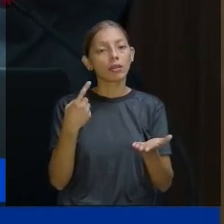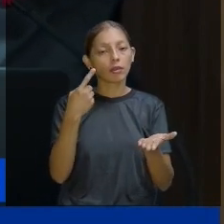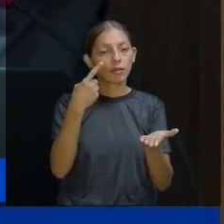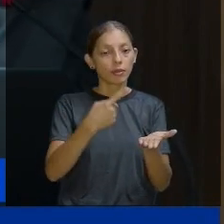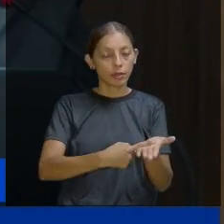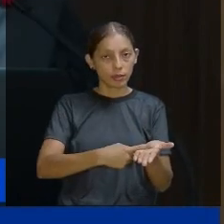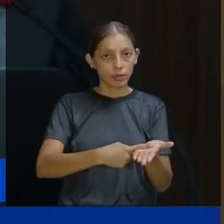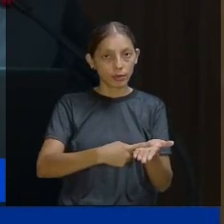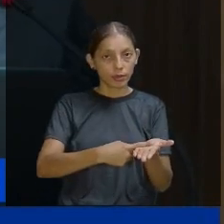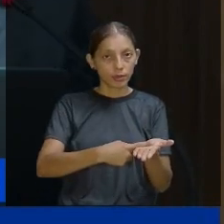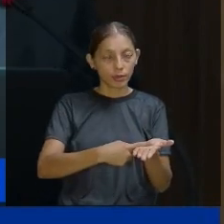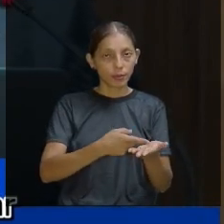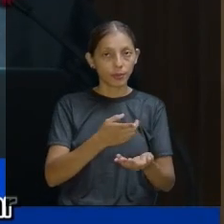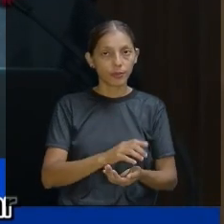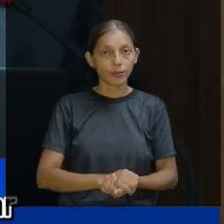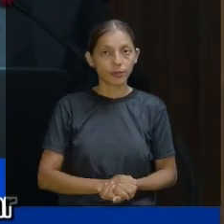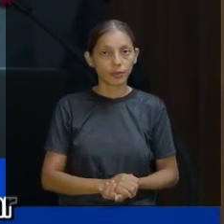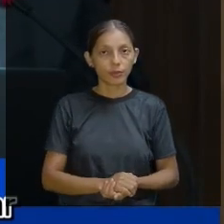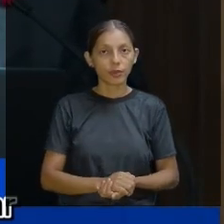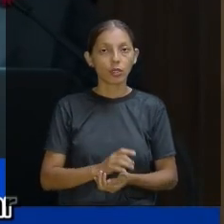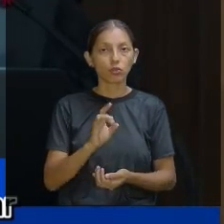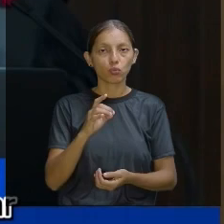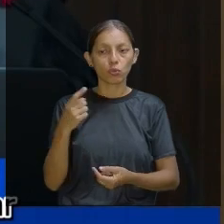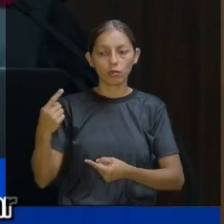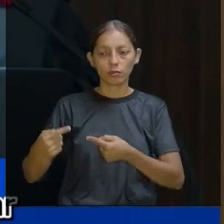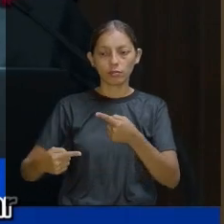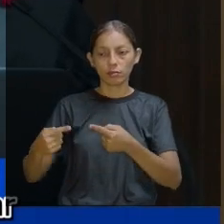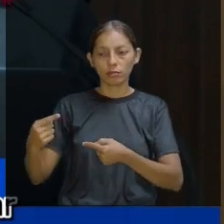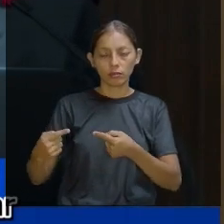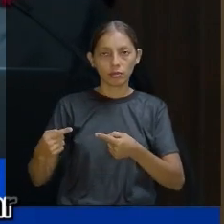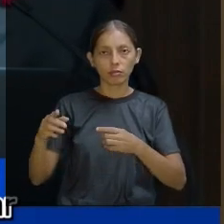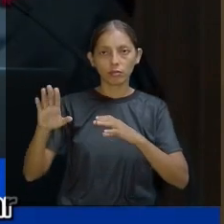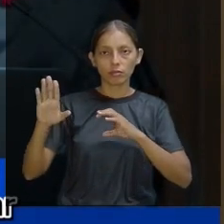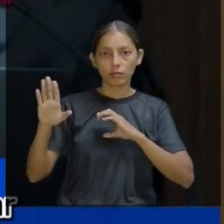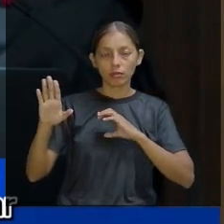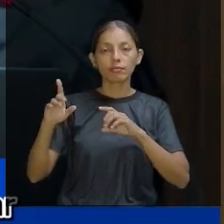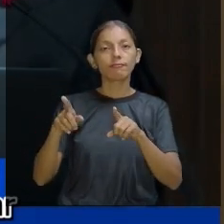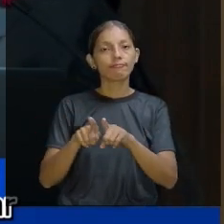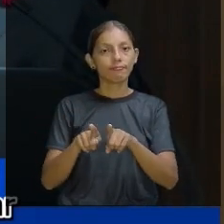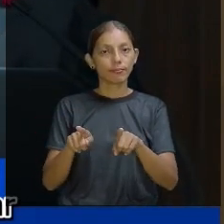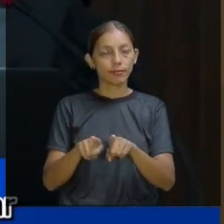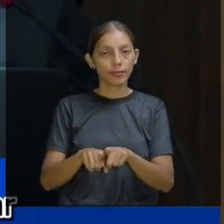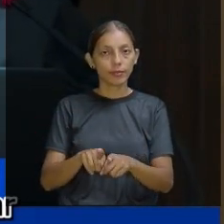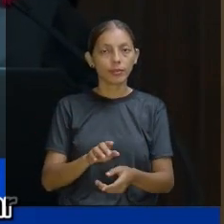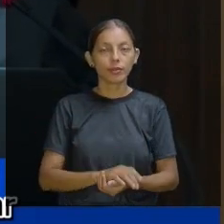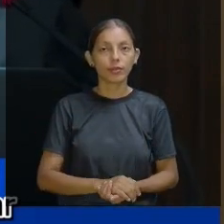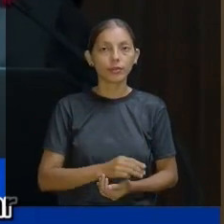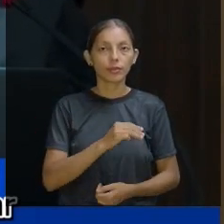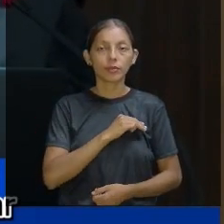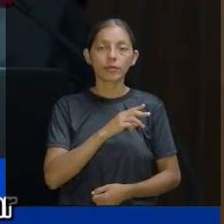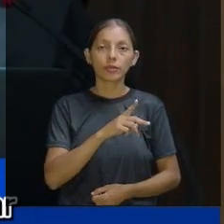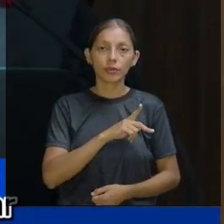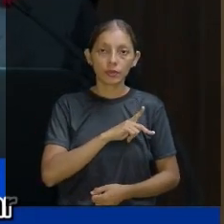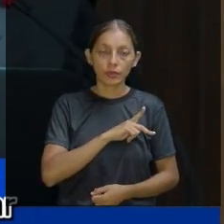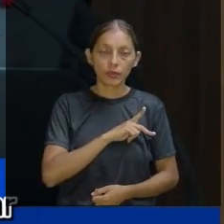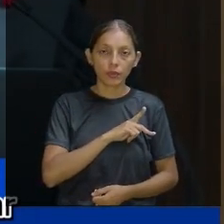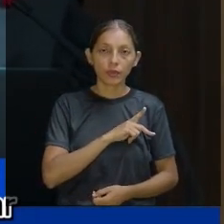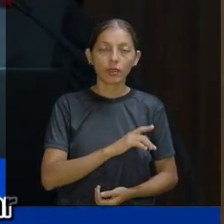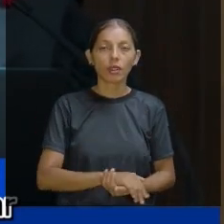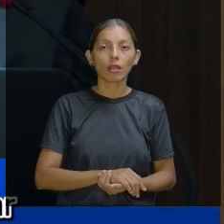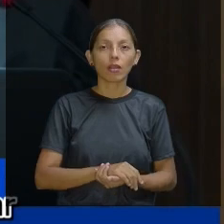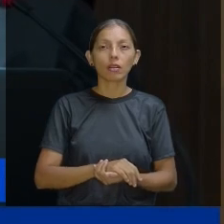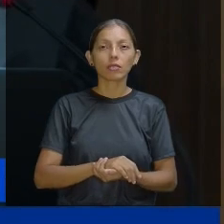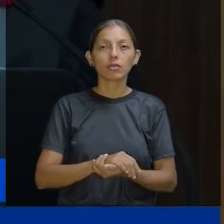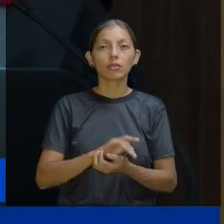com os partidos políticos, mas também com os candidatos, para municiar o Ministério Público Eleitoral de